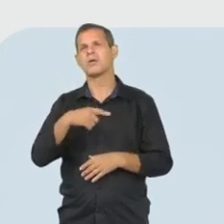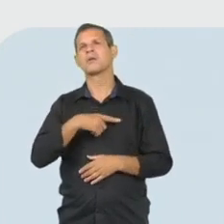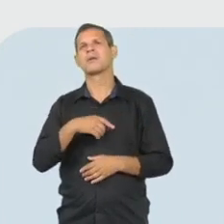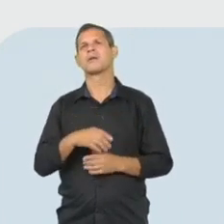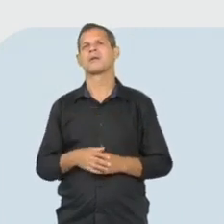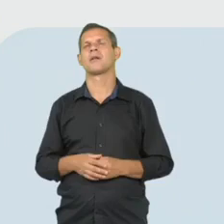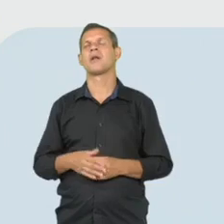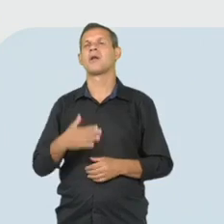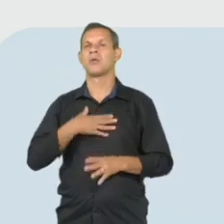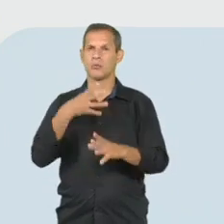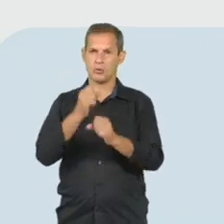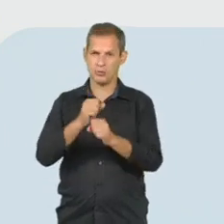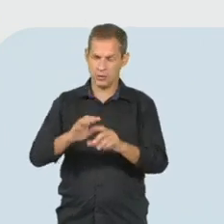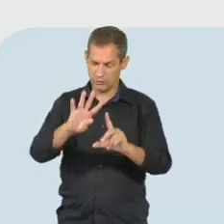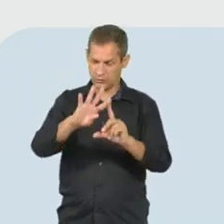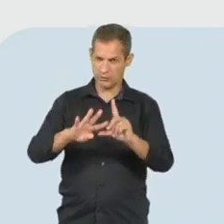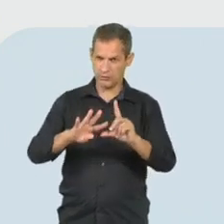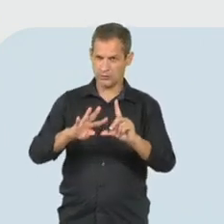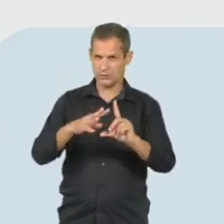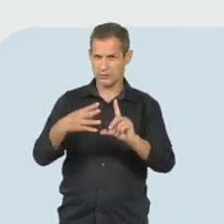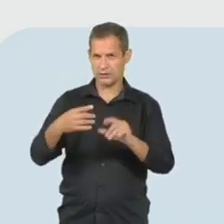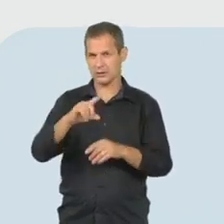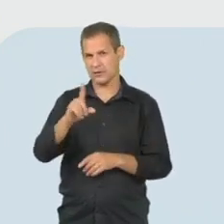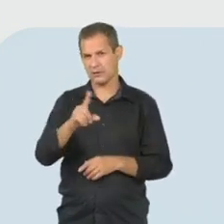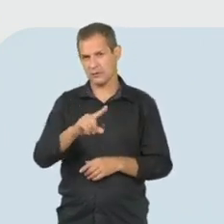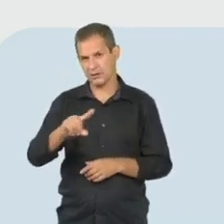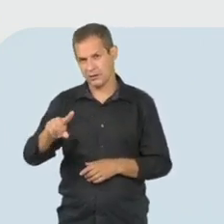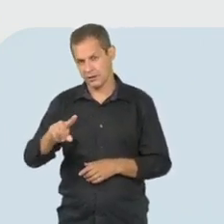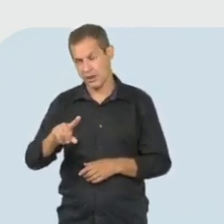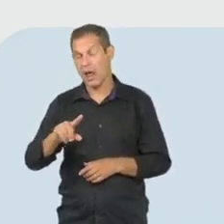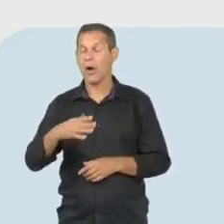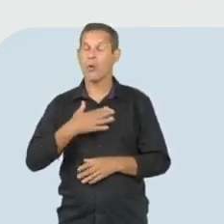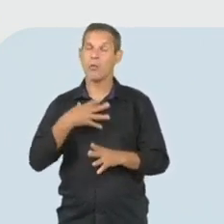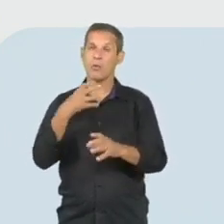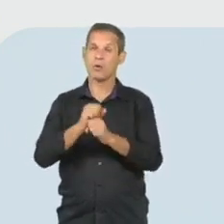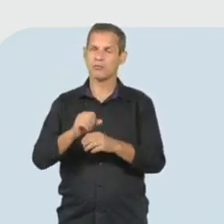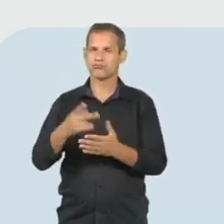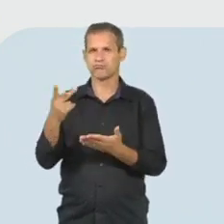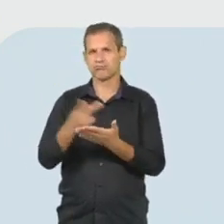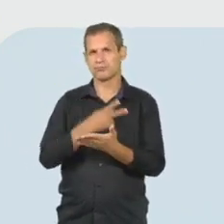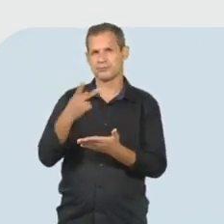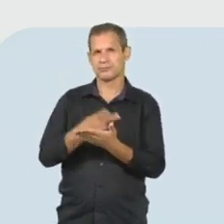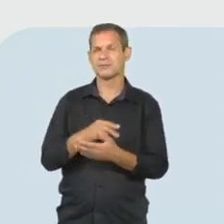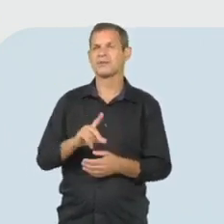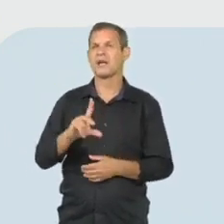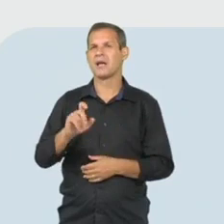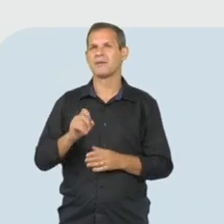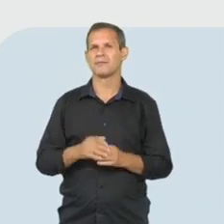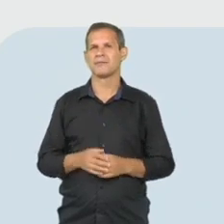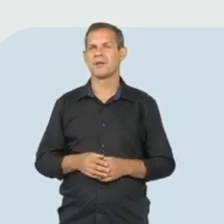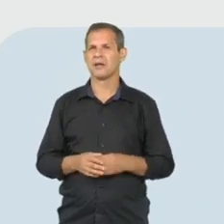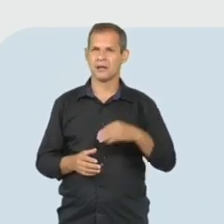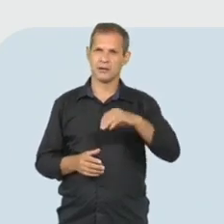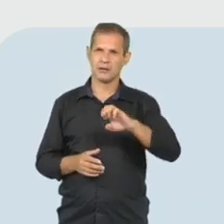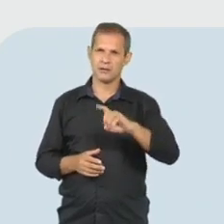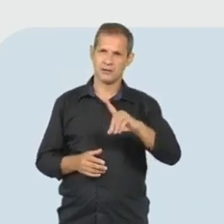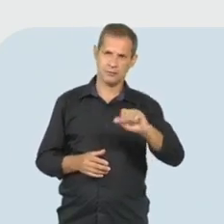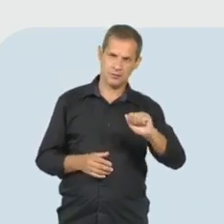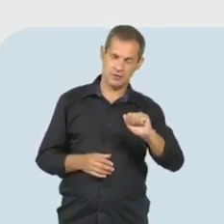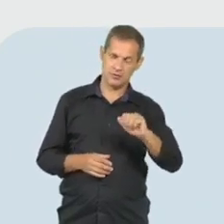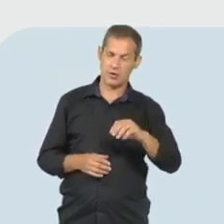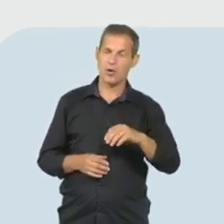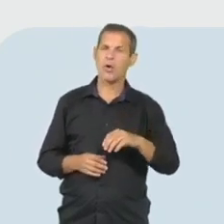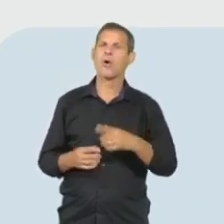para meu cálculo na tabela Z. Meu cálculo do erro. vai ser aqui a média. Quanto